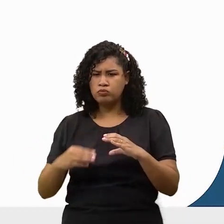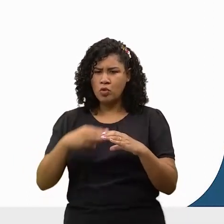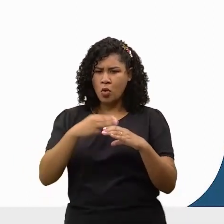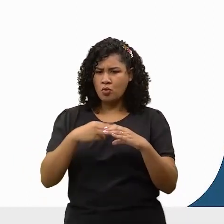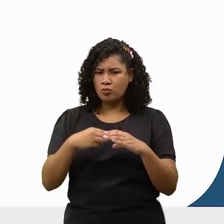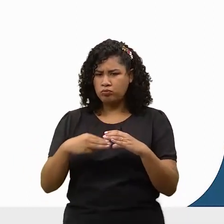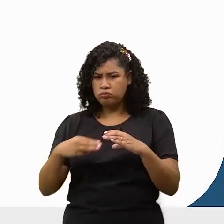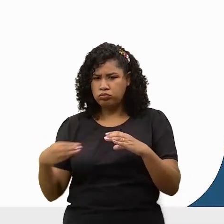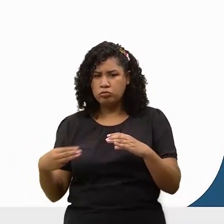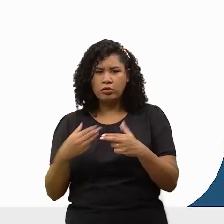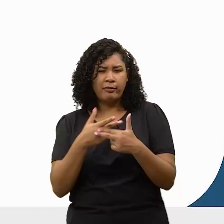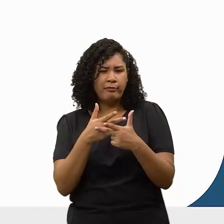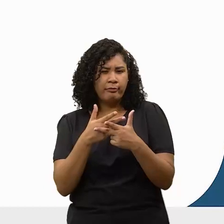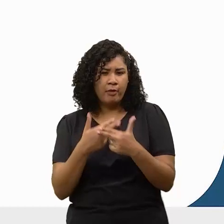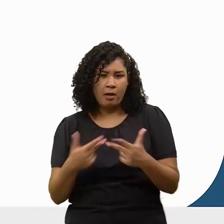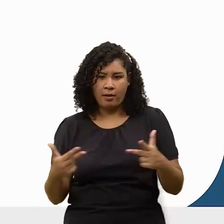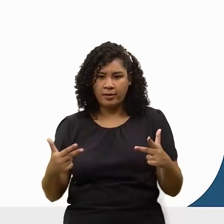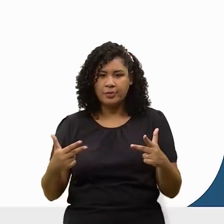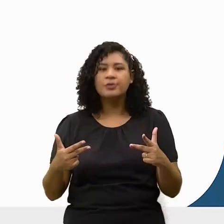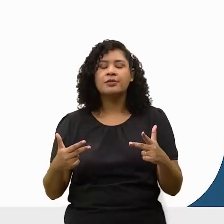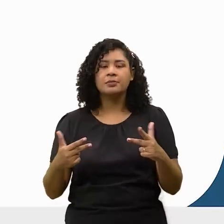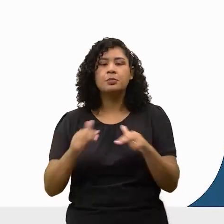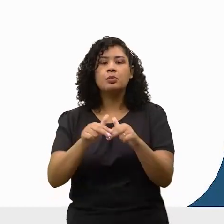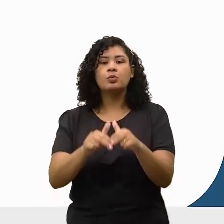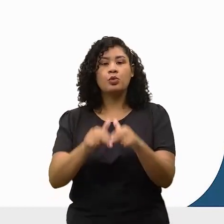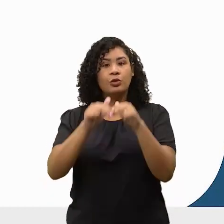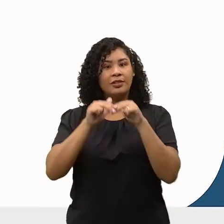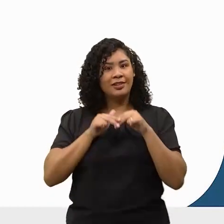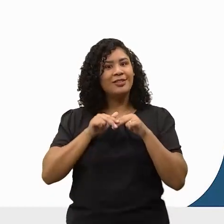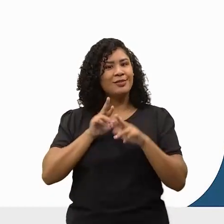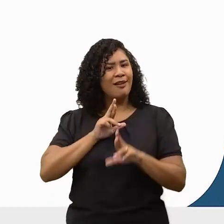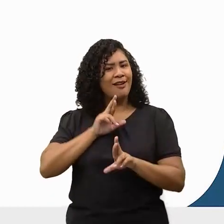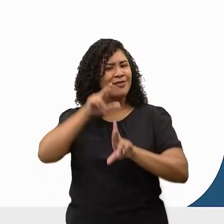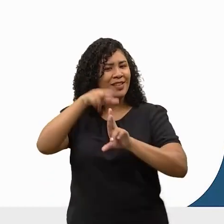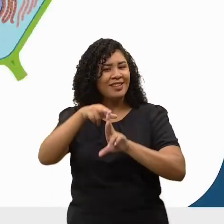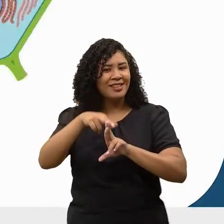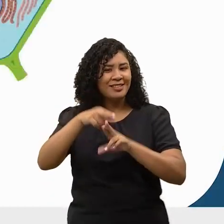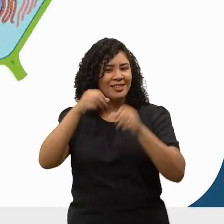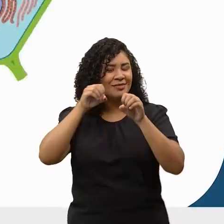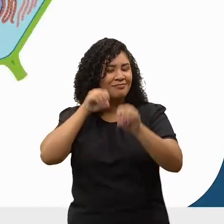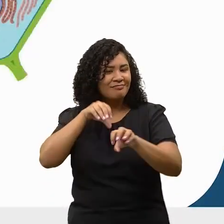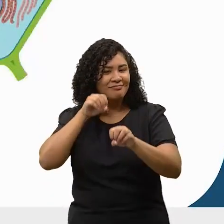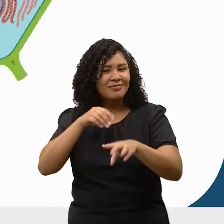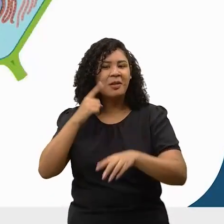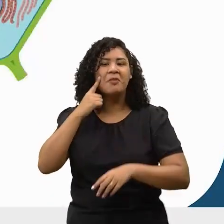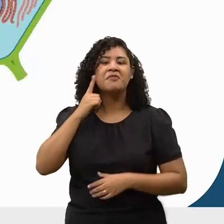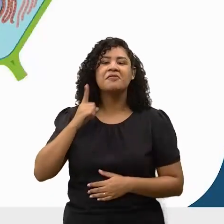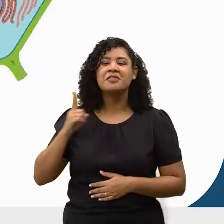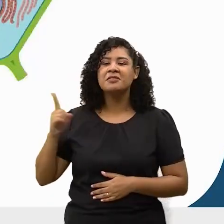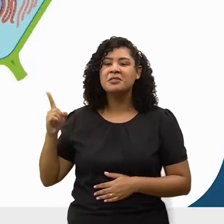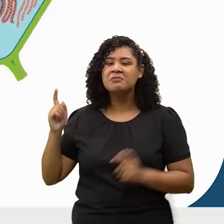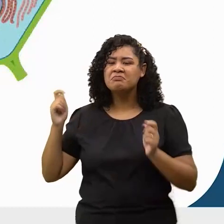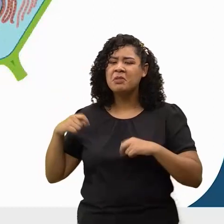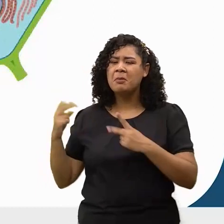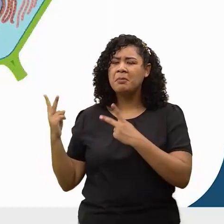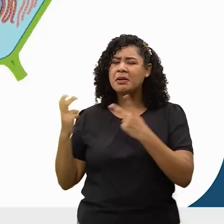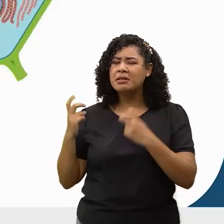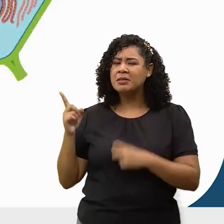lisossomo e etc. Com essa pequena base, ó, que a gente pode observar de novo naquela